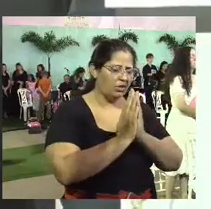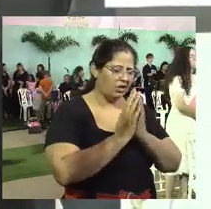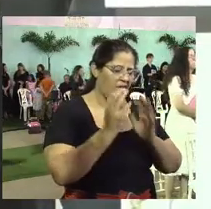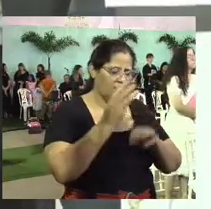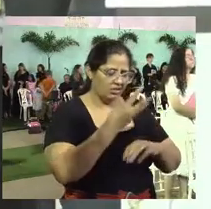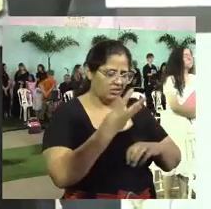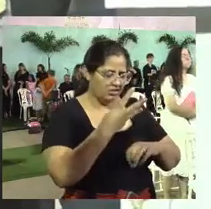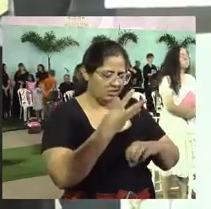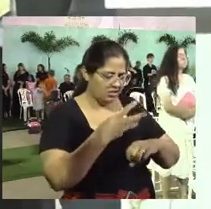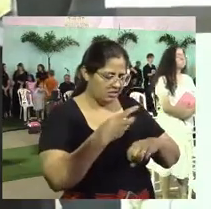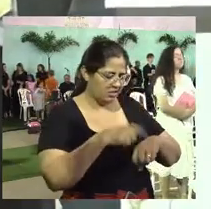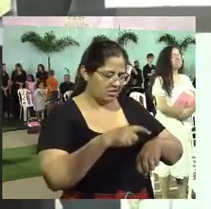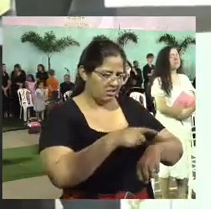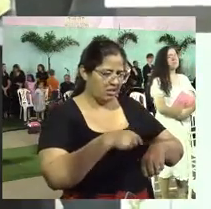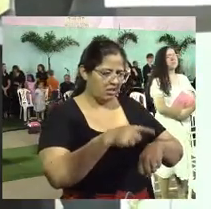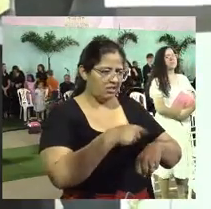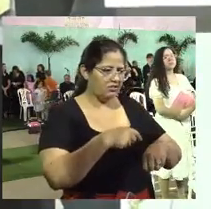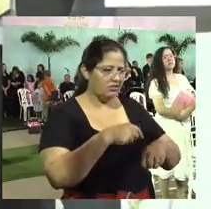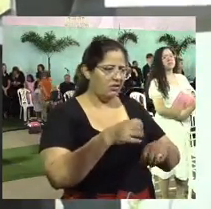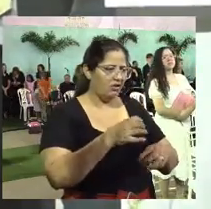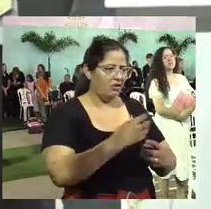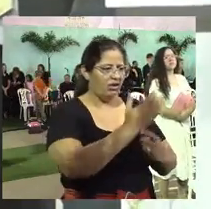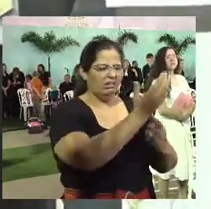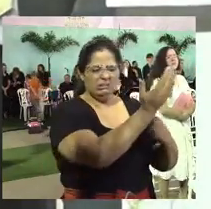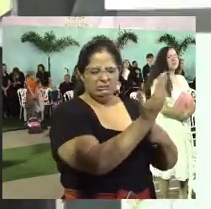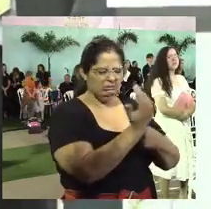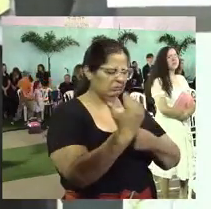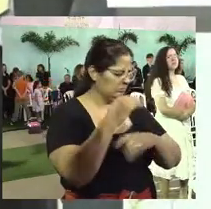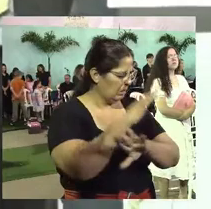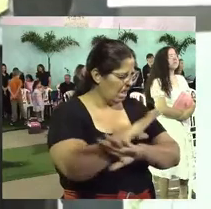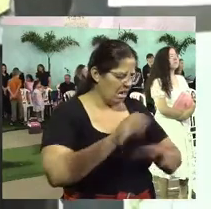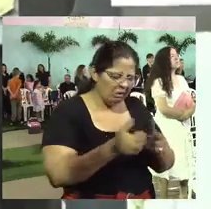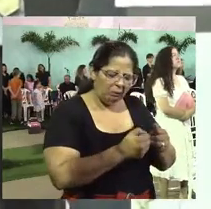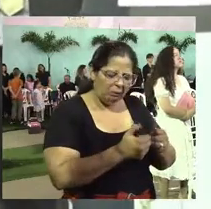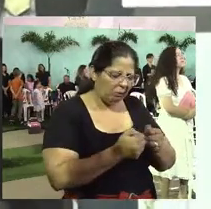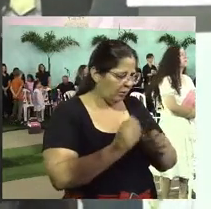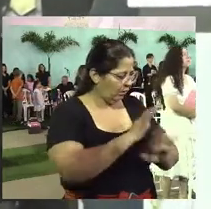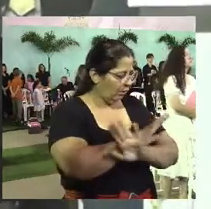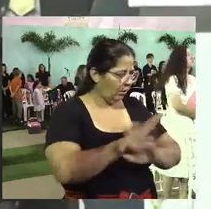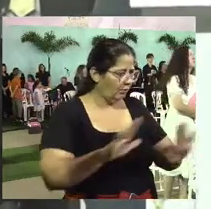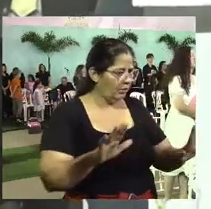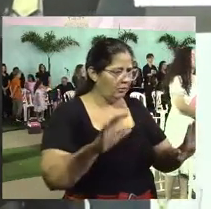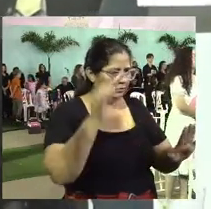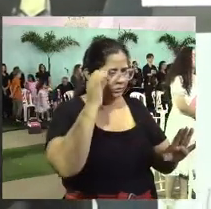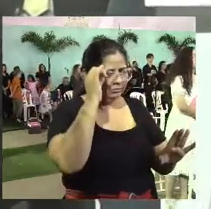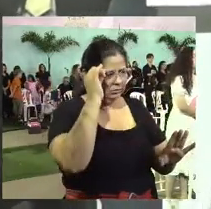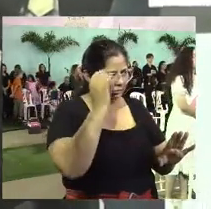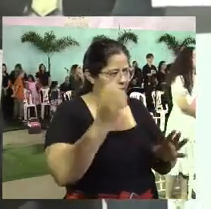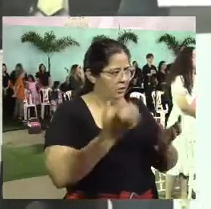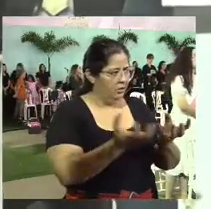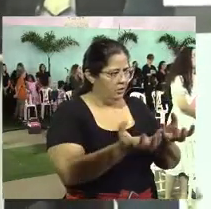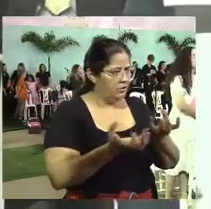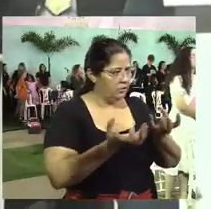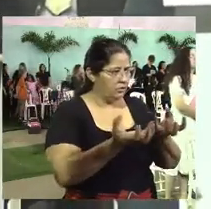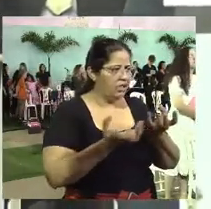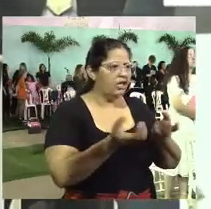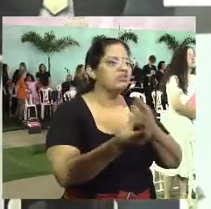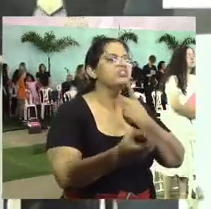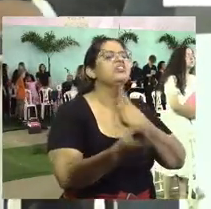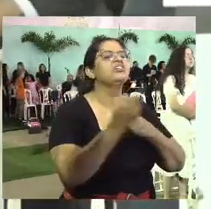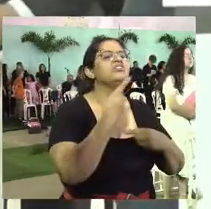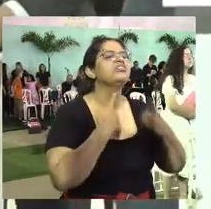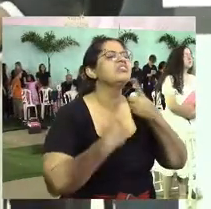lê Bíblia saí mais das redes sociais do celular e ganhar a alma já tem irmão chegando eu só quero os esfomeados